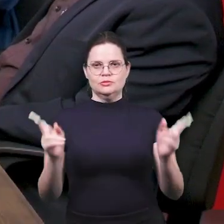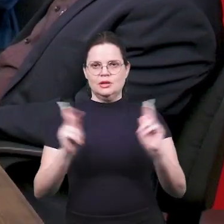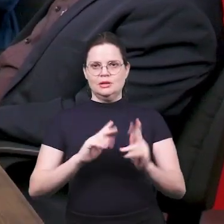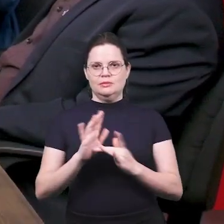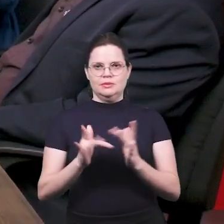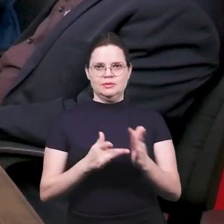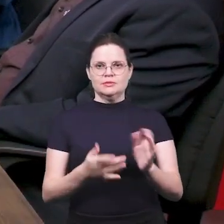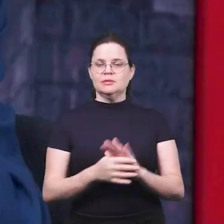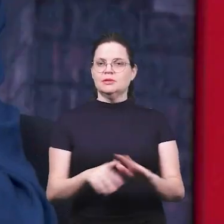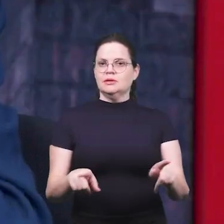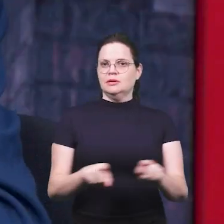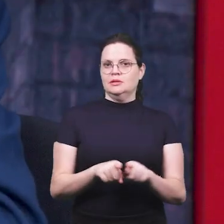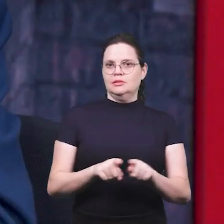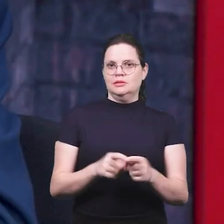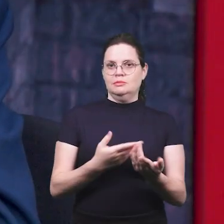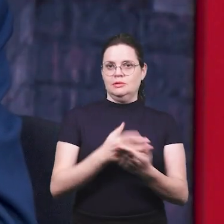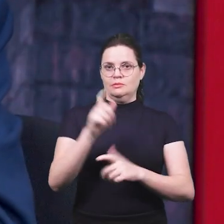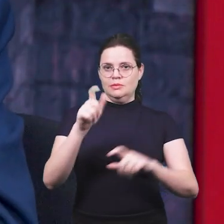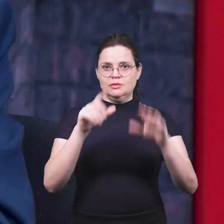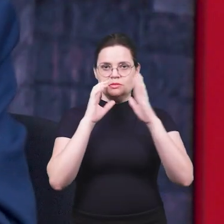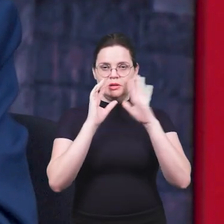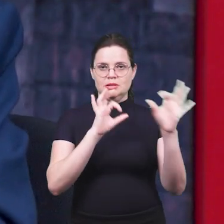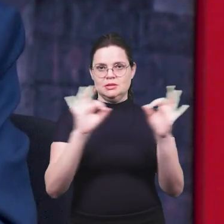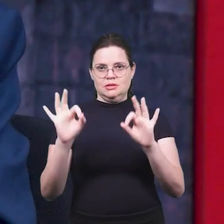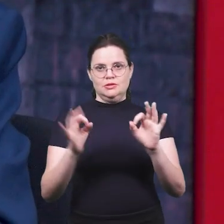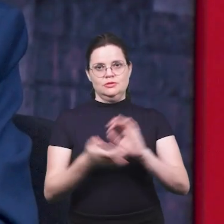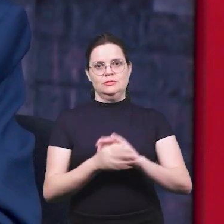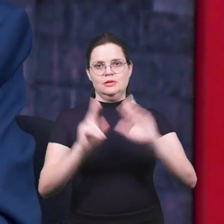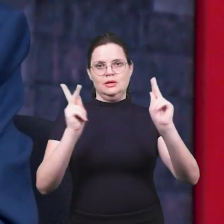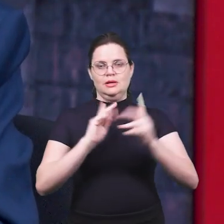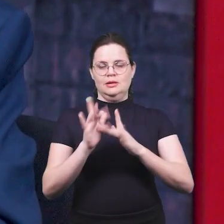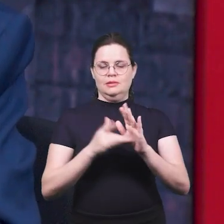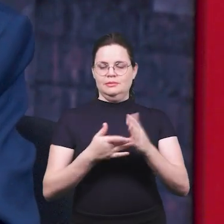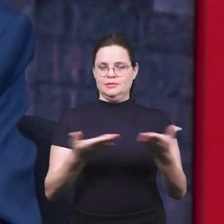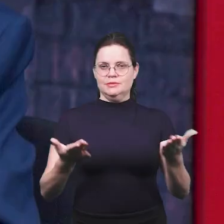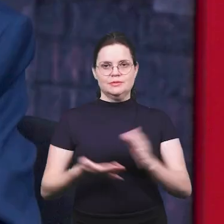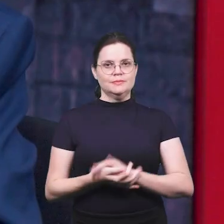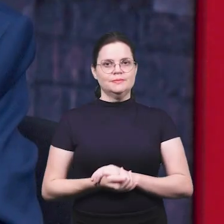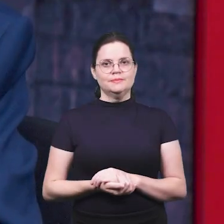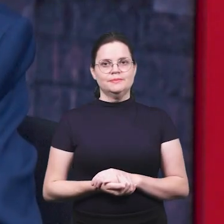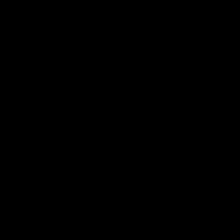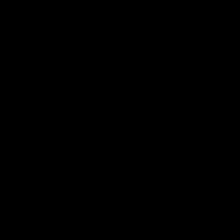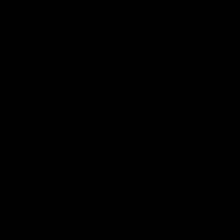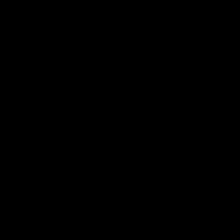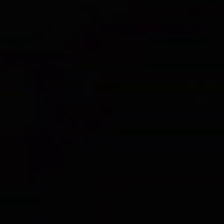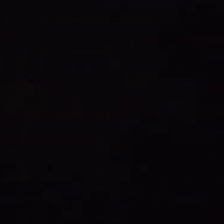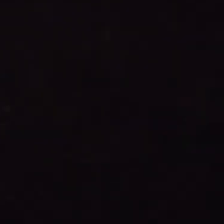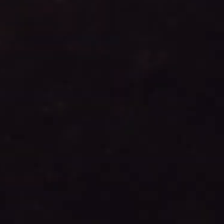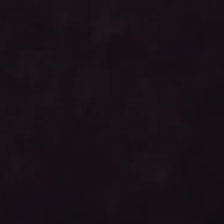E também a presença de todos que acompanham conosco. A paz do Senhor a todos.